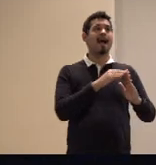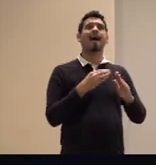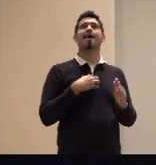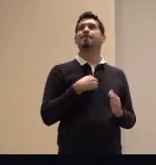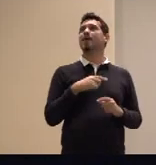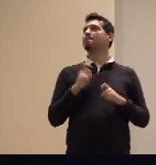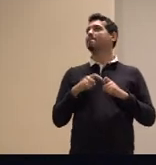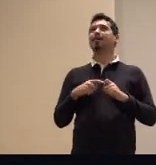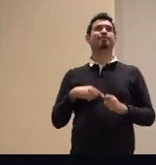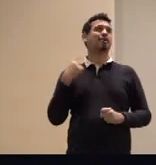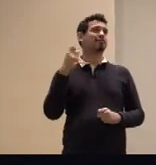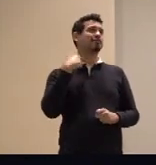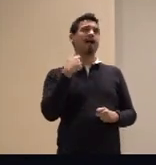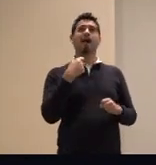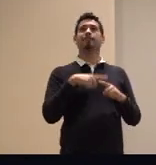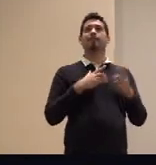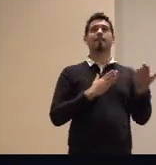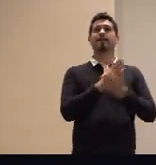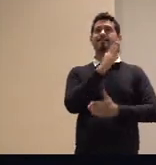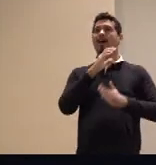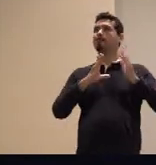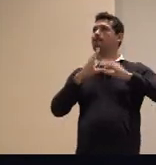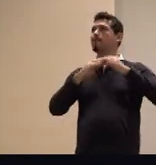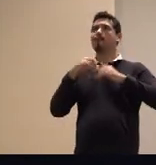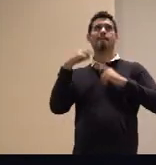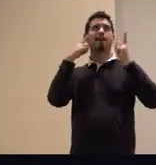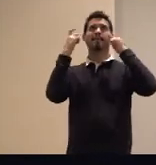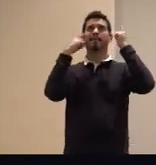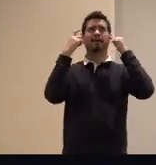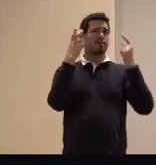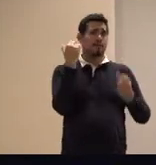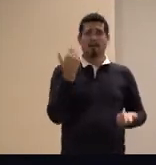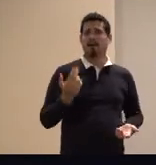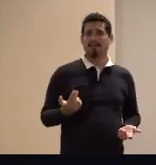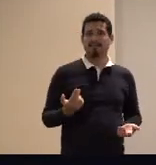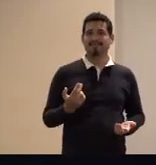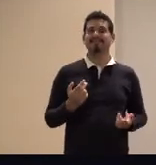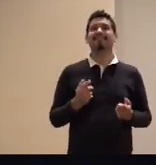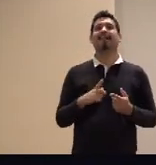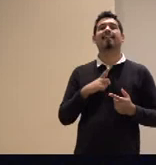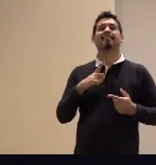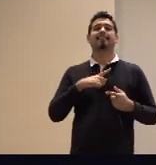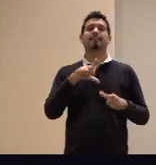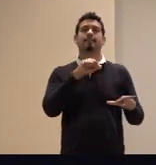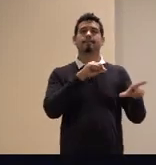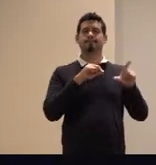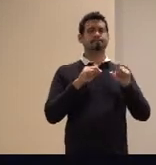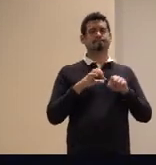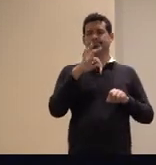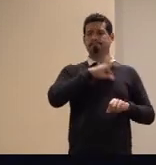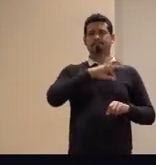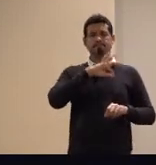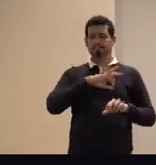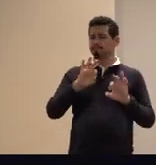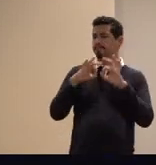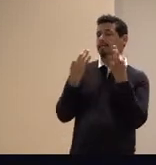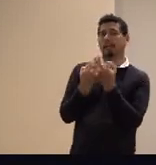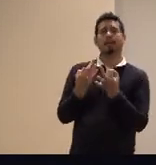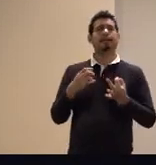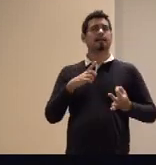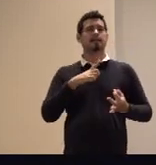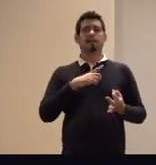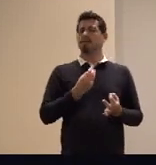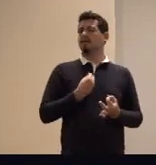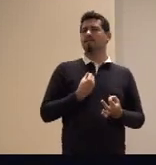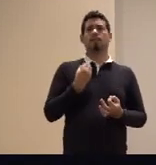ser advogado, quero passar no concurso, né? A pessoa pensa, lógico, é normal, né? Em trazer um sustento para sua família, em ter uma posição de destaque.